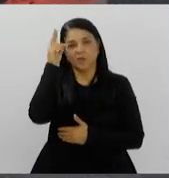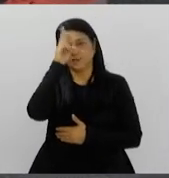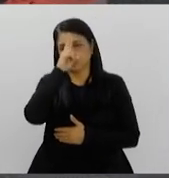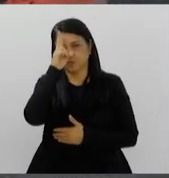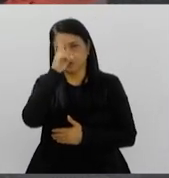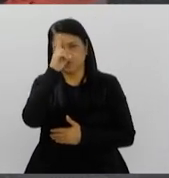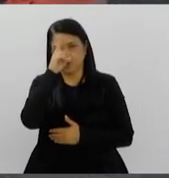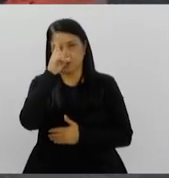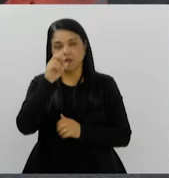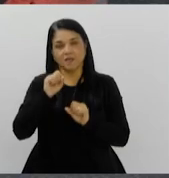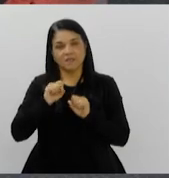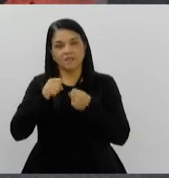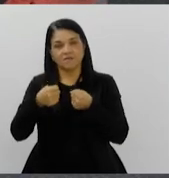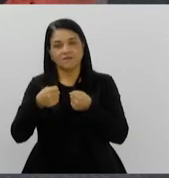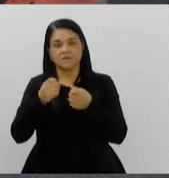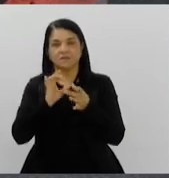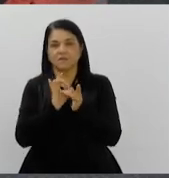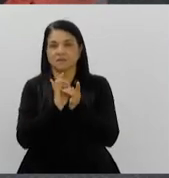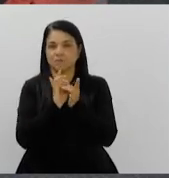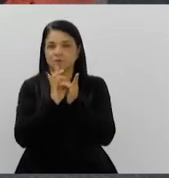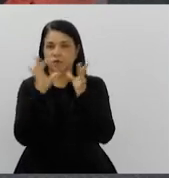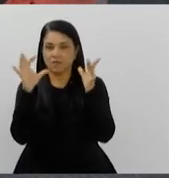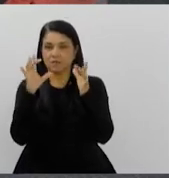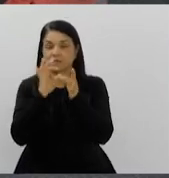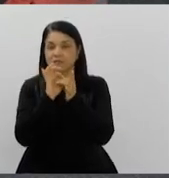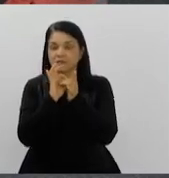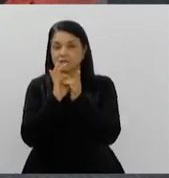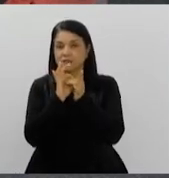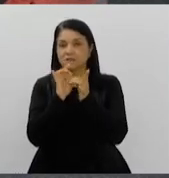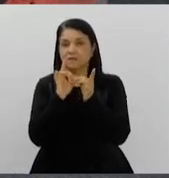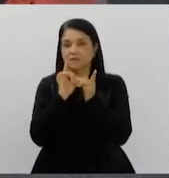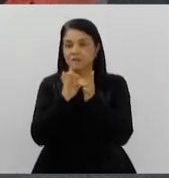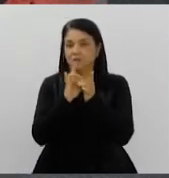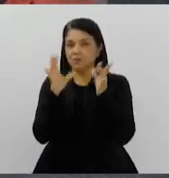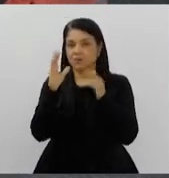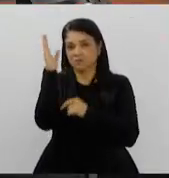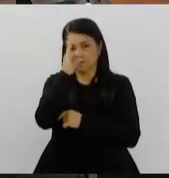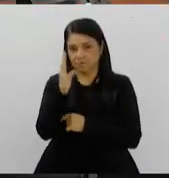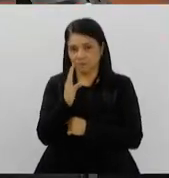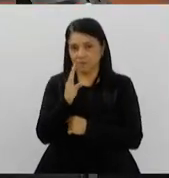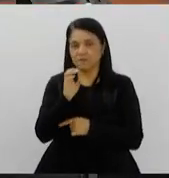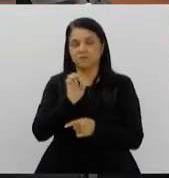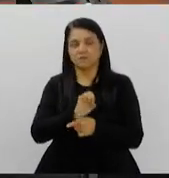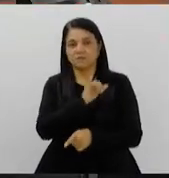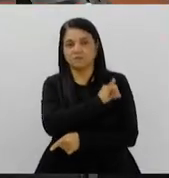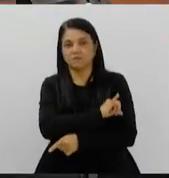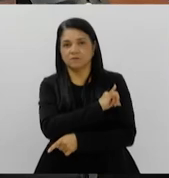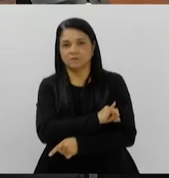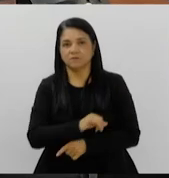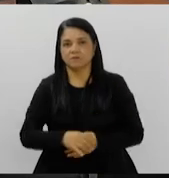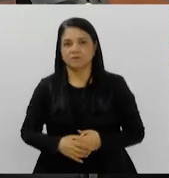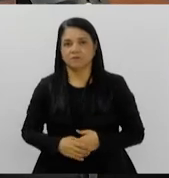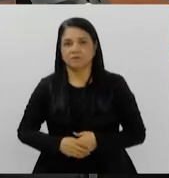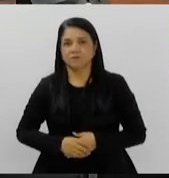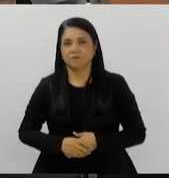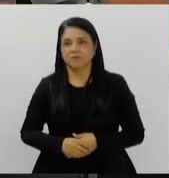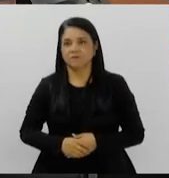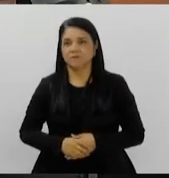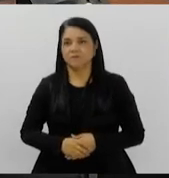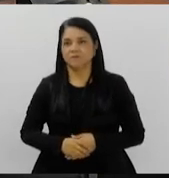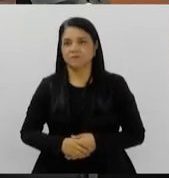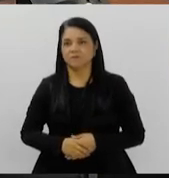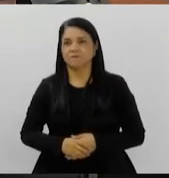história e para a defesa da democracia no nosso país e no Estado do Rio de Janeiro. Obrigada, deputada. Passo. Claro.